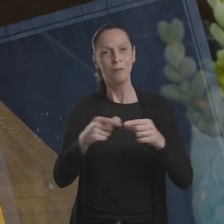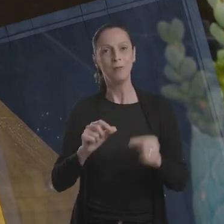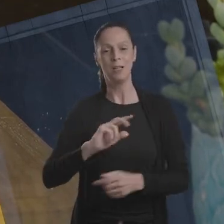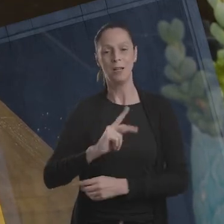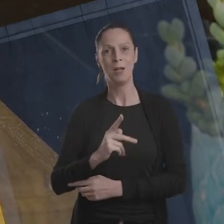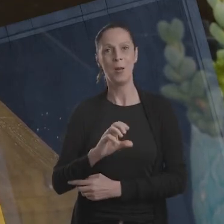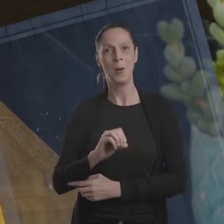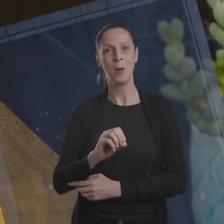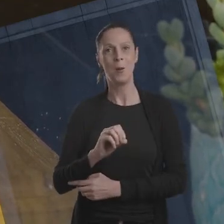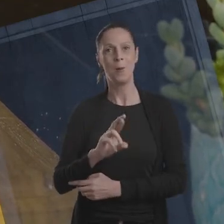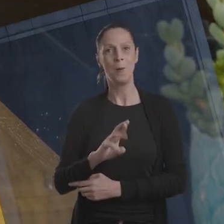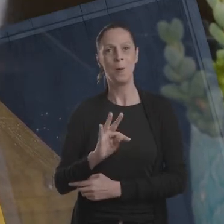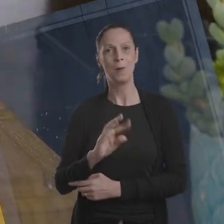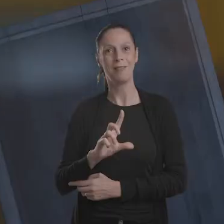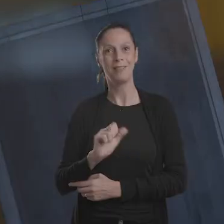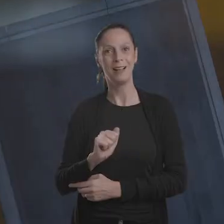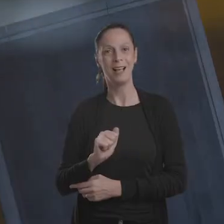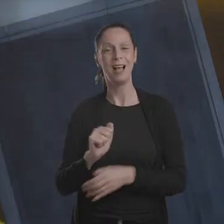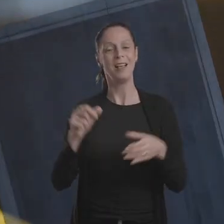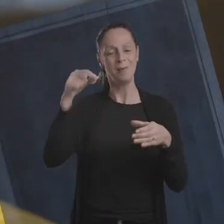raminho de hortelã.